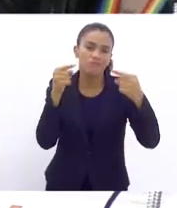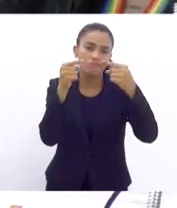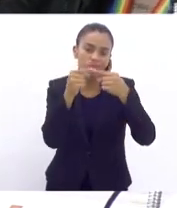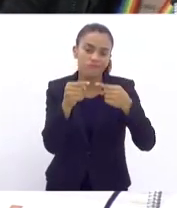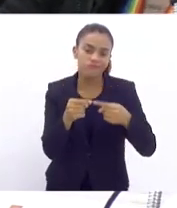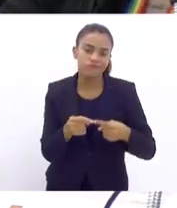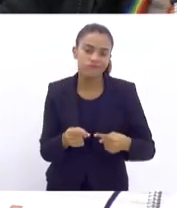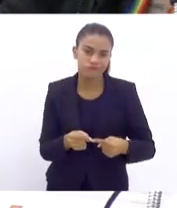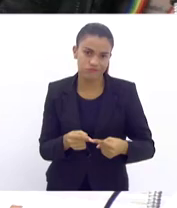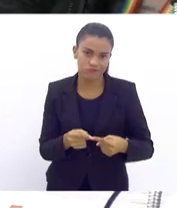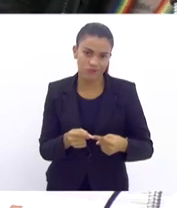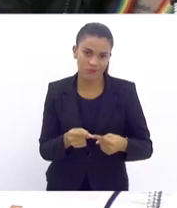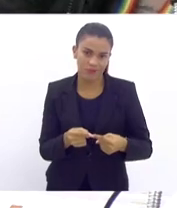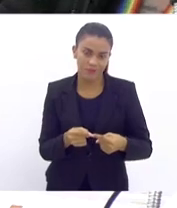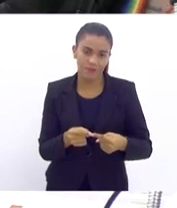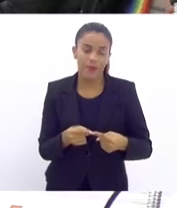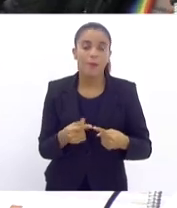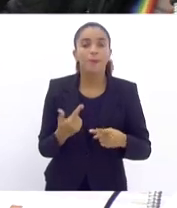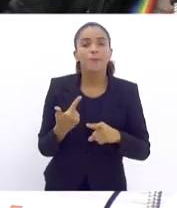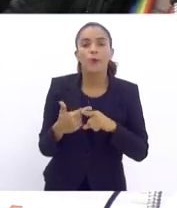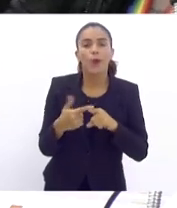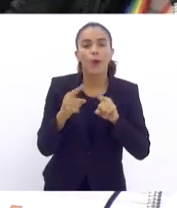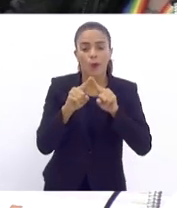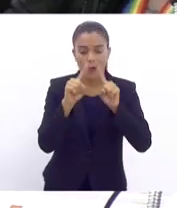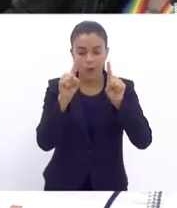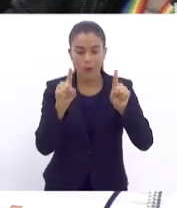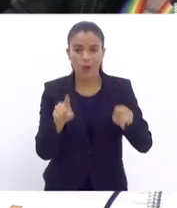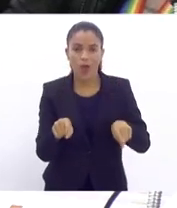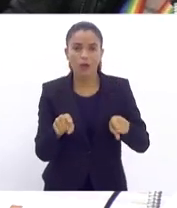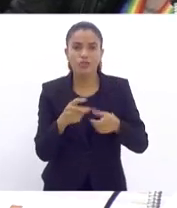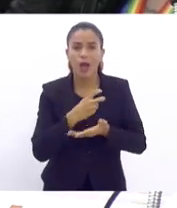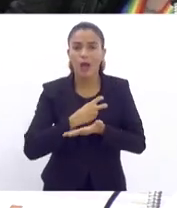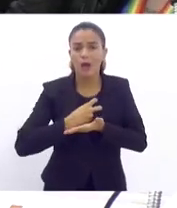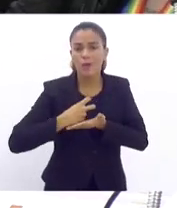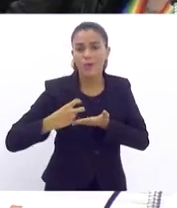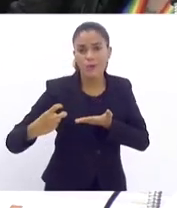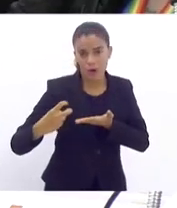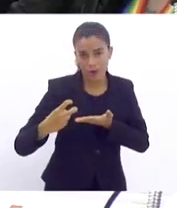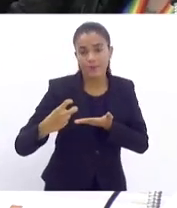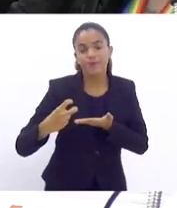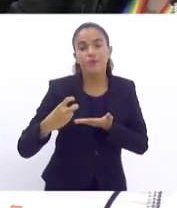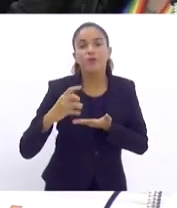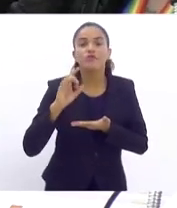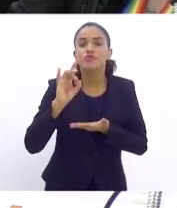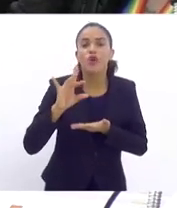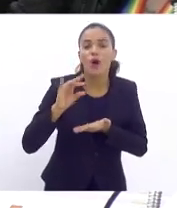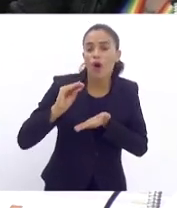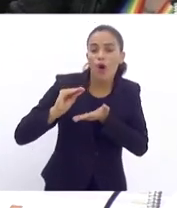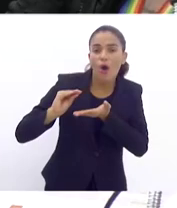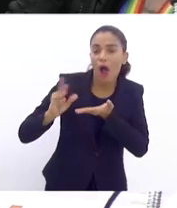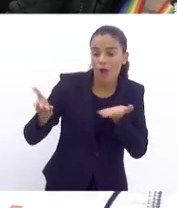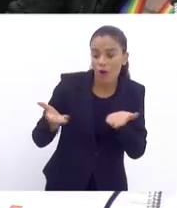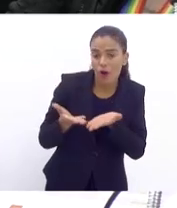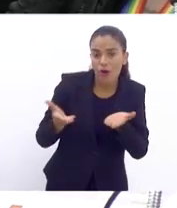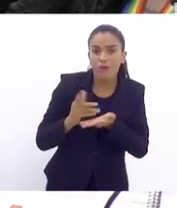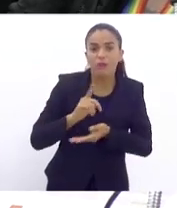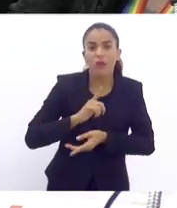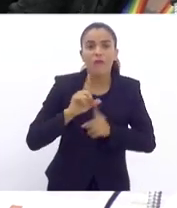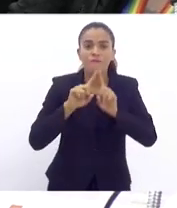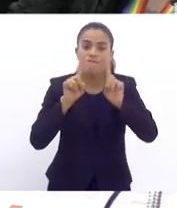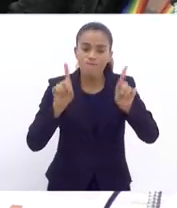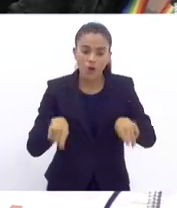Nativa porque os cargos foram extintos restando somente aqueles que já estavam ocupando a